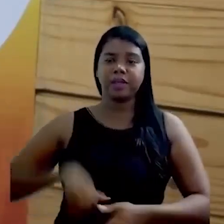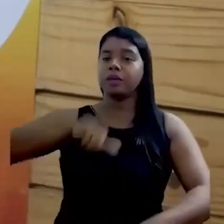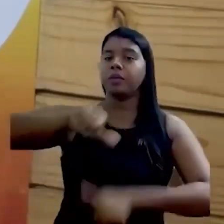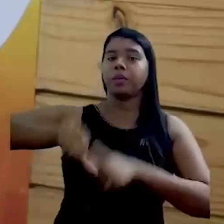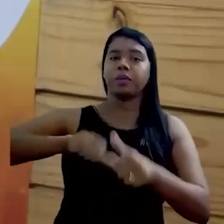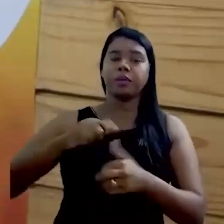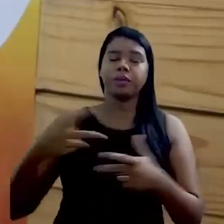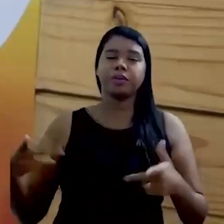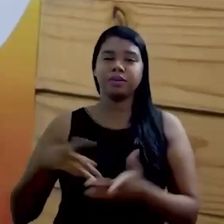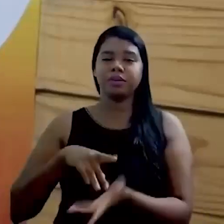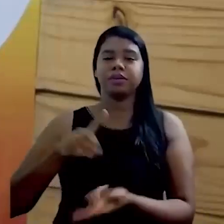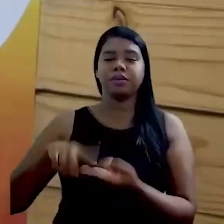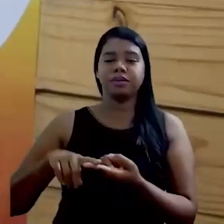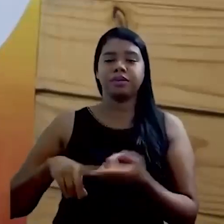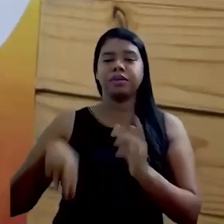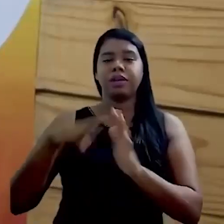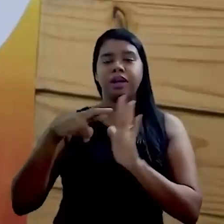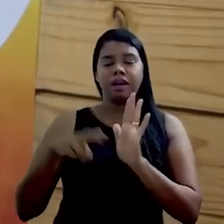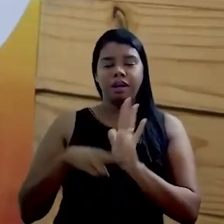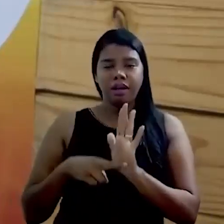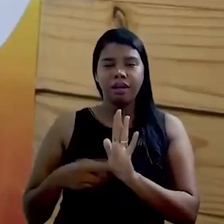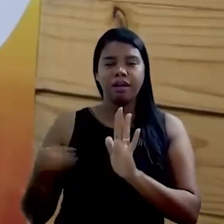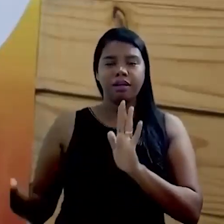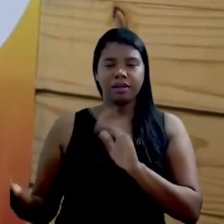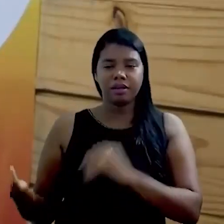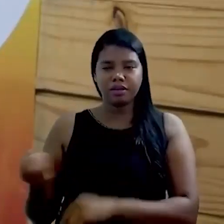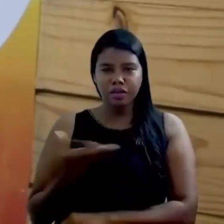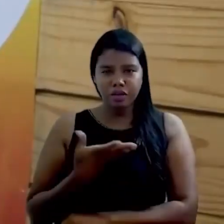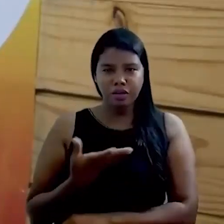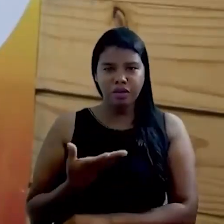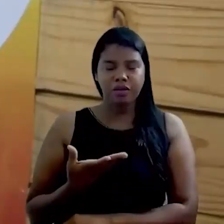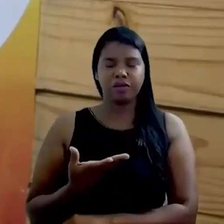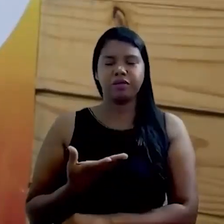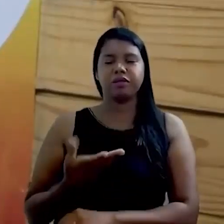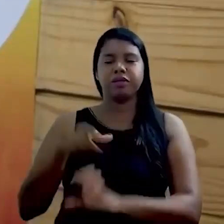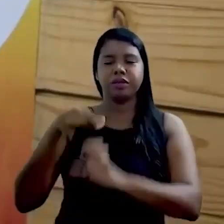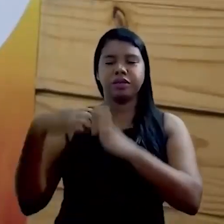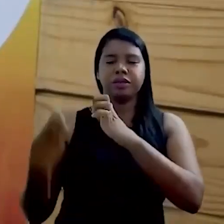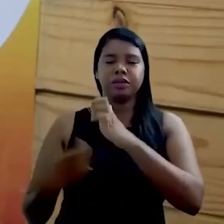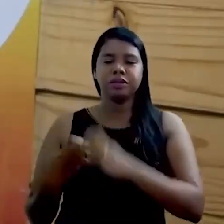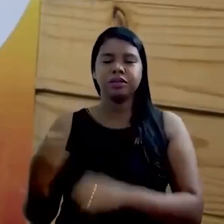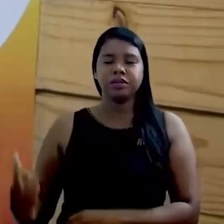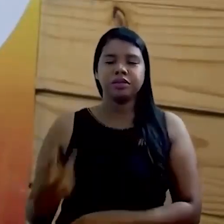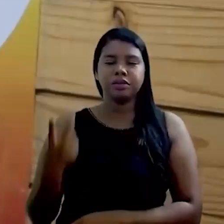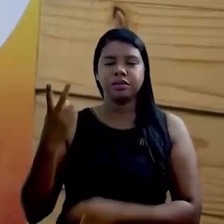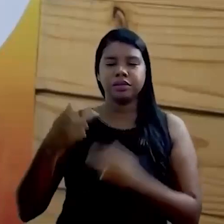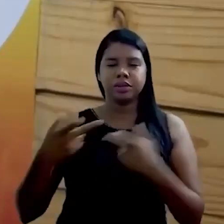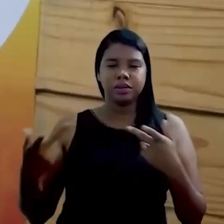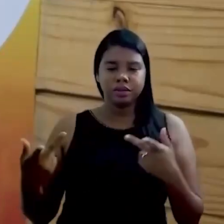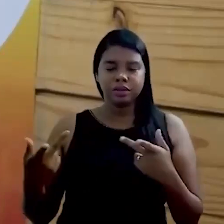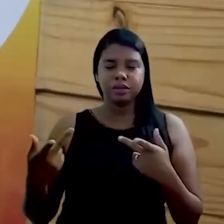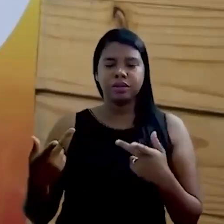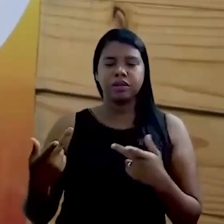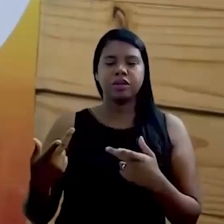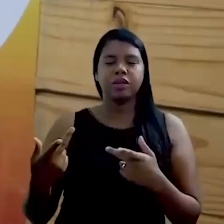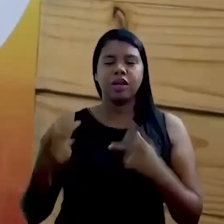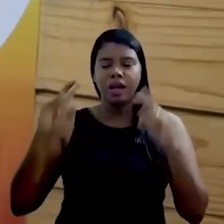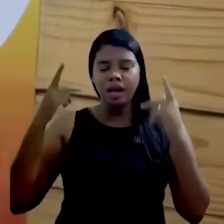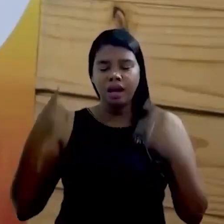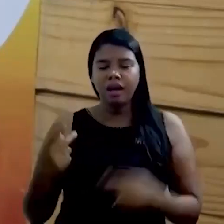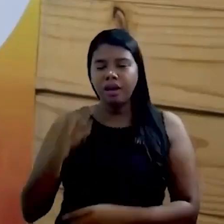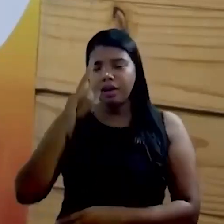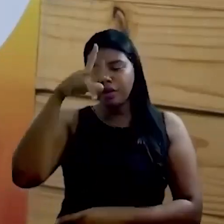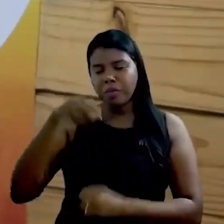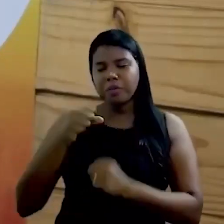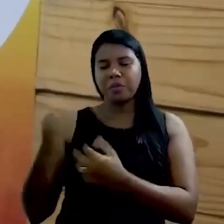mudando completamente as regras do negócio, se brincar até, né? Que aí os valores, as questões éticas, morais, é muito forte